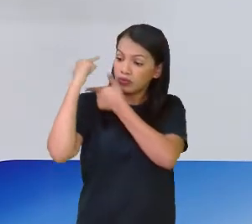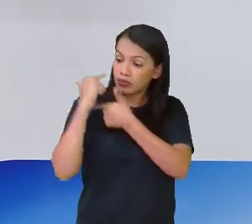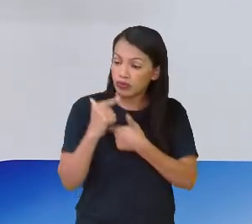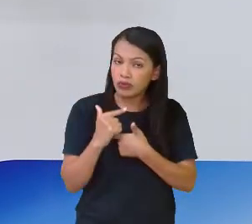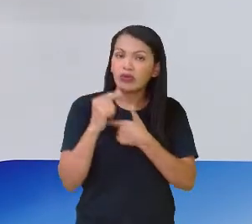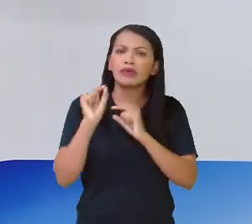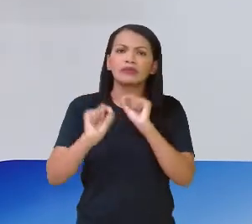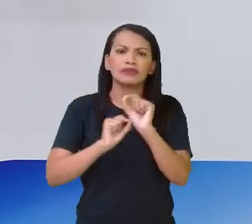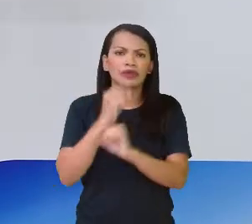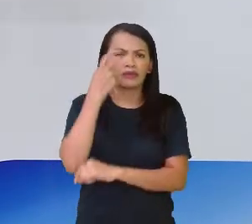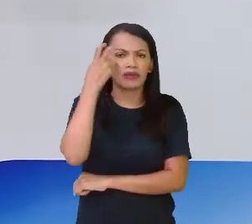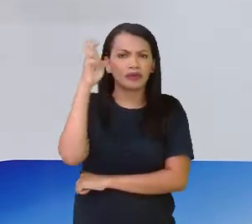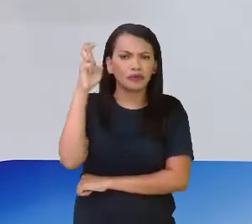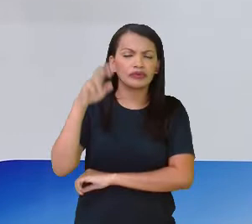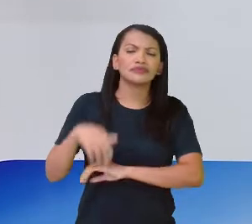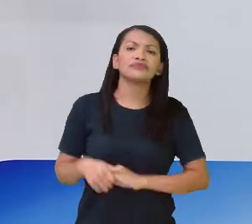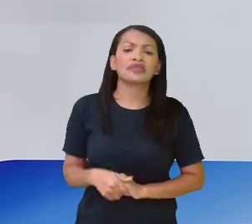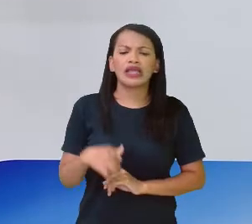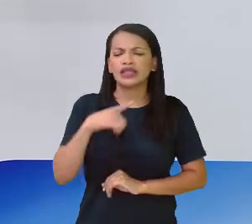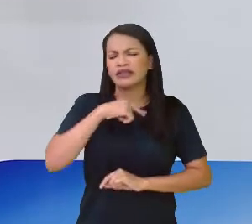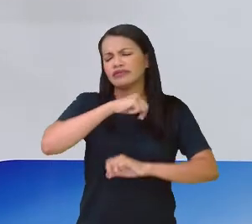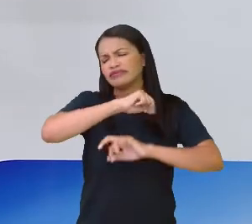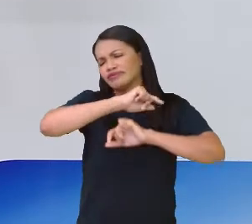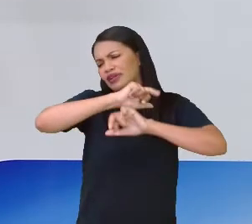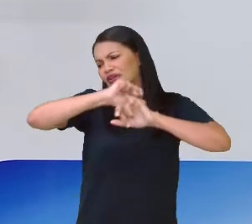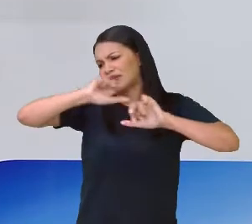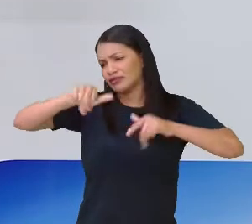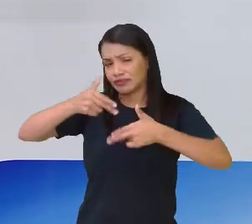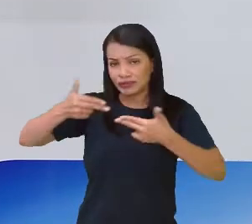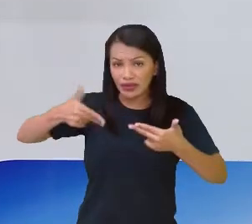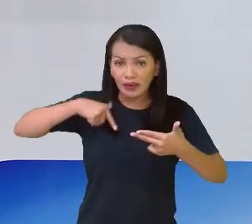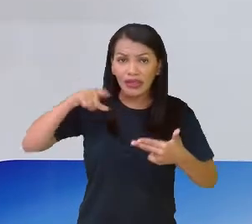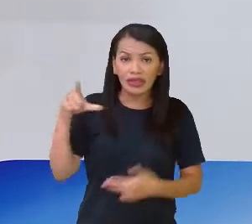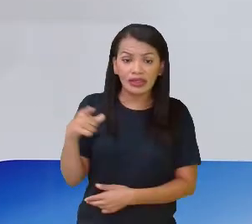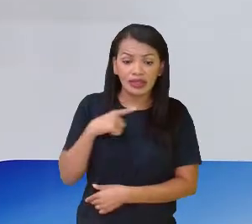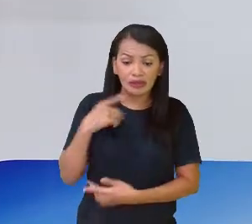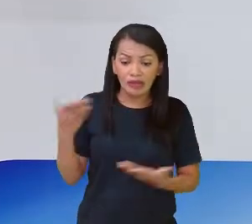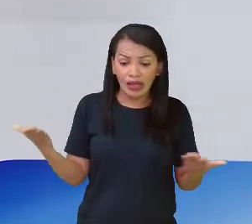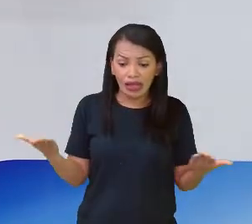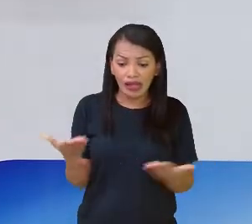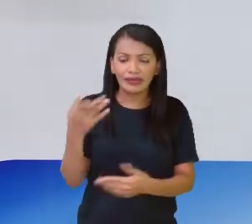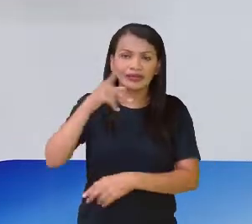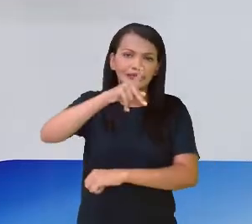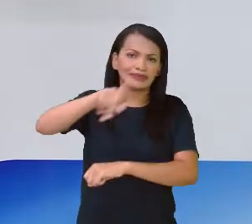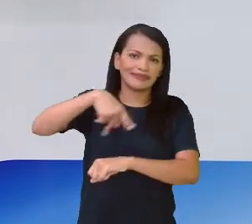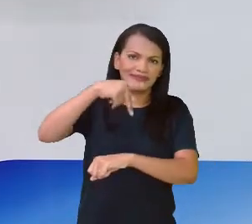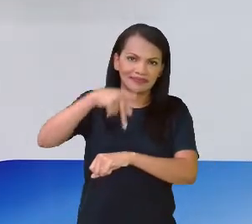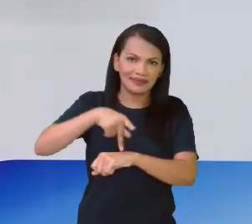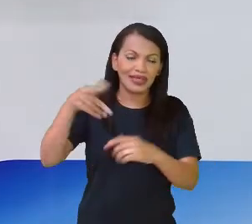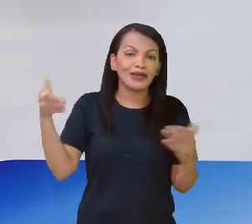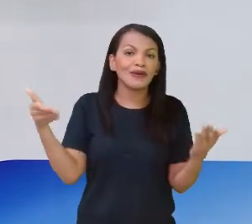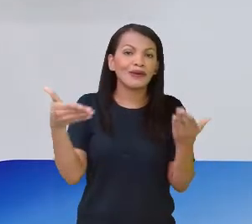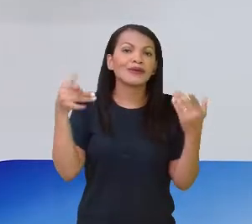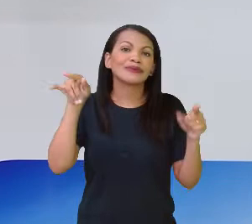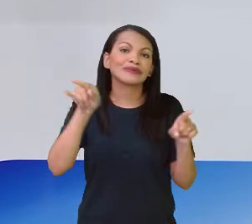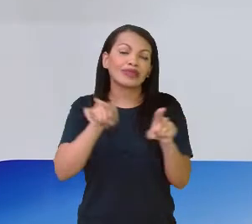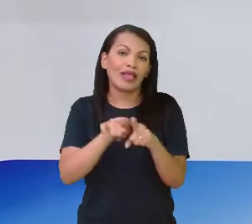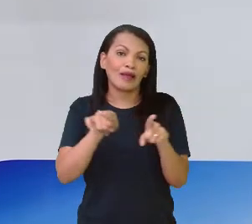remete a essa cultura. Tantas e tantas outras coisas que nós temos aqui no nosso país e que são hoje